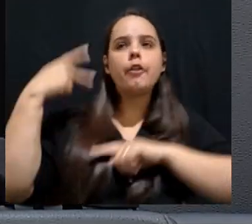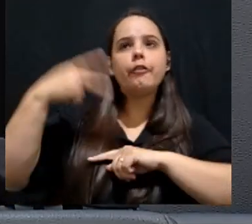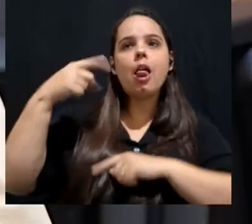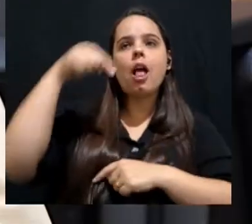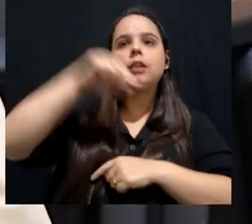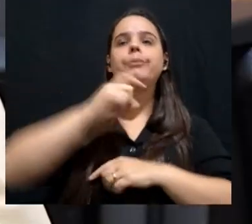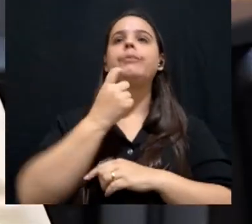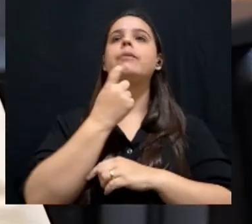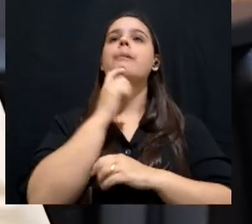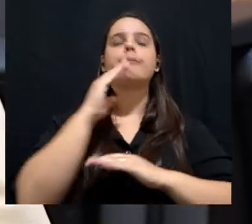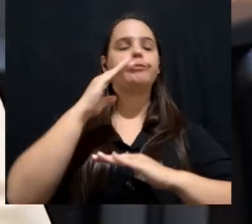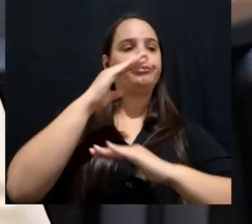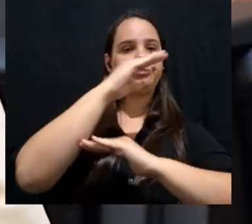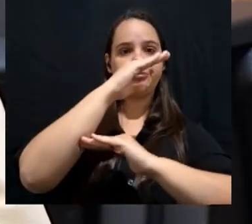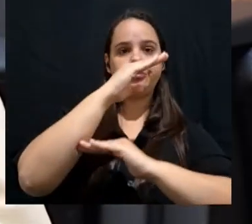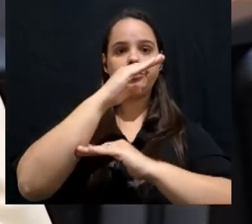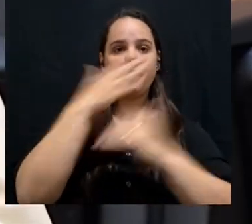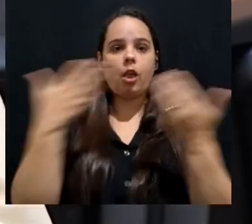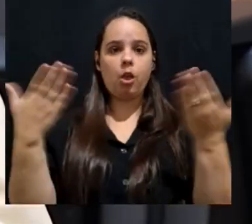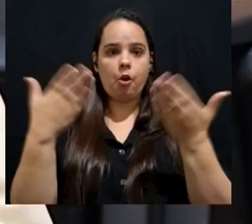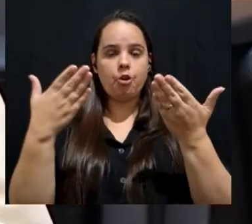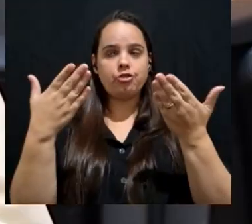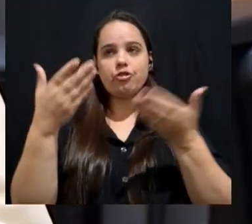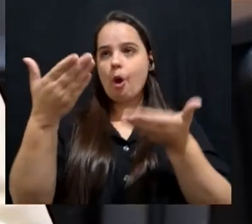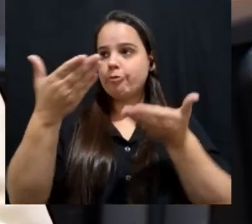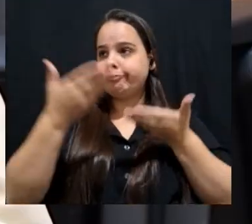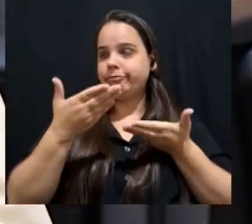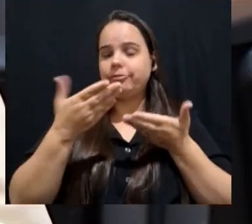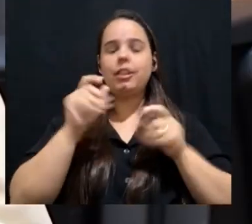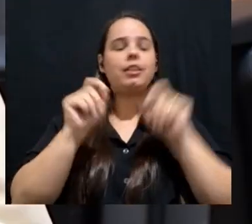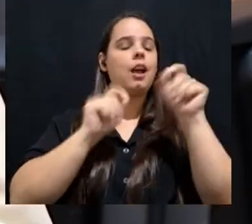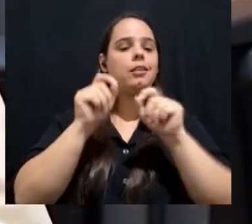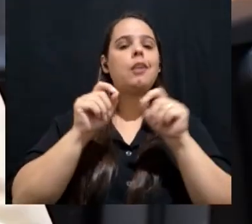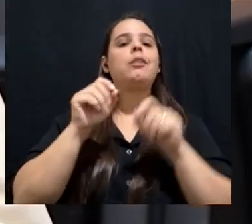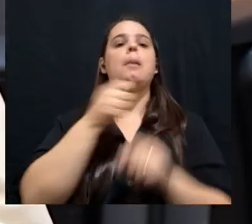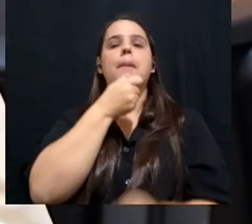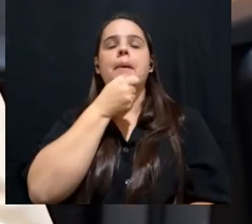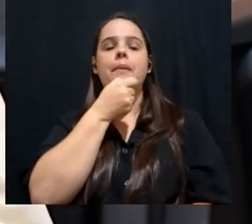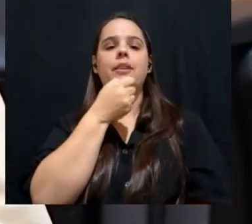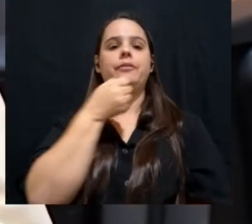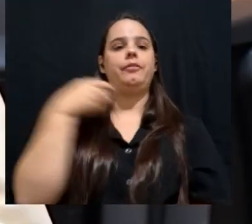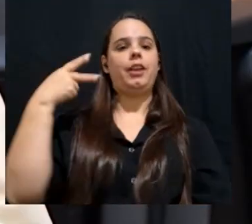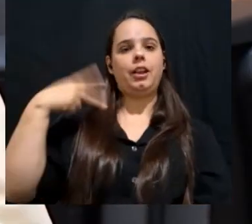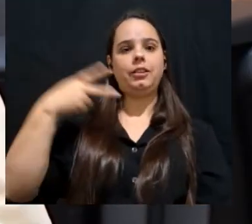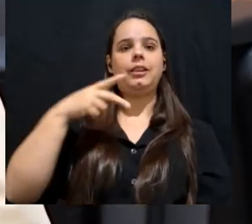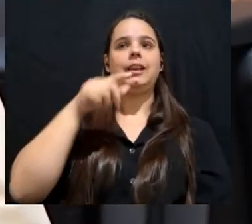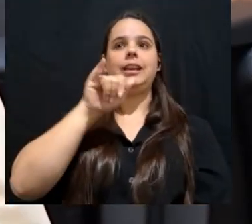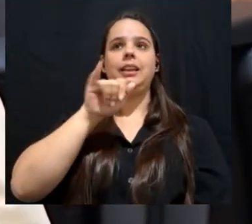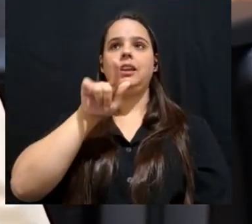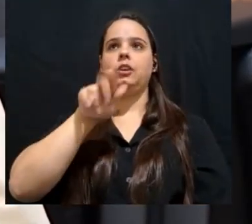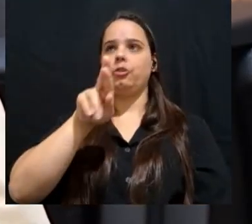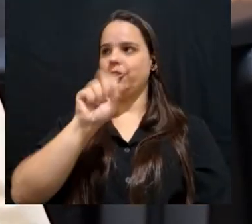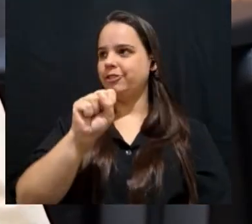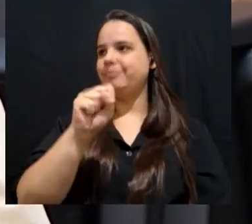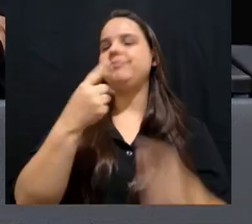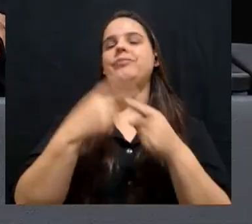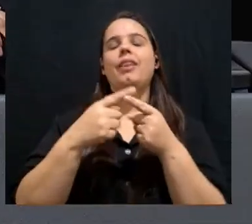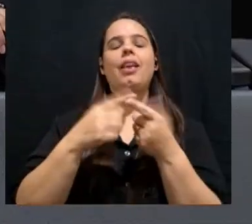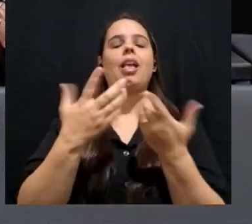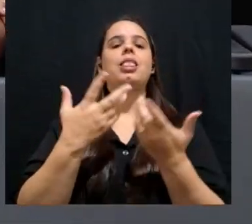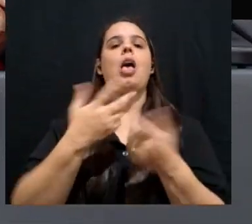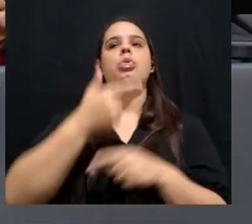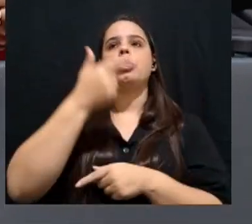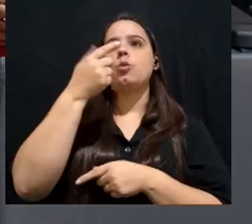Campinas. E hoje o nosso convidado, nosso entrevistado é o vereador Igor Diego, que está no seu segundo mandato e